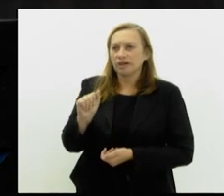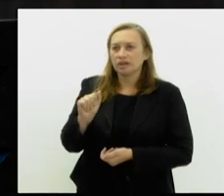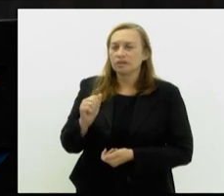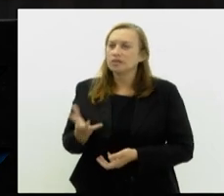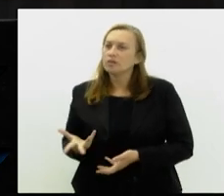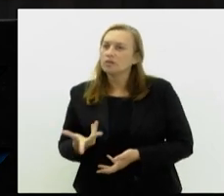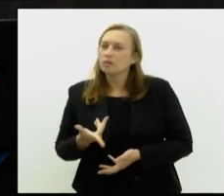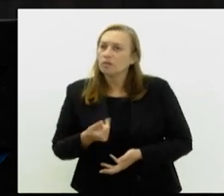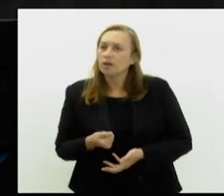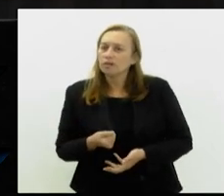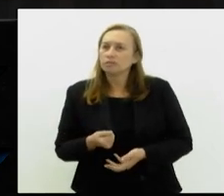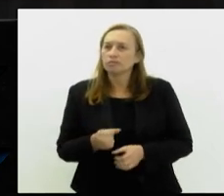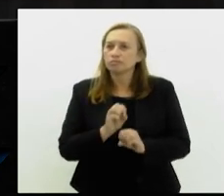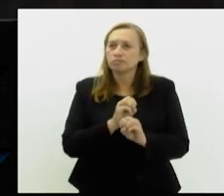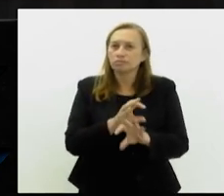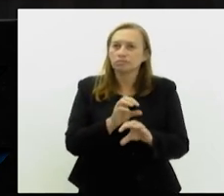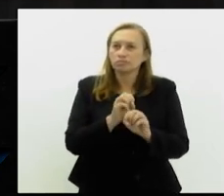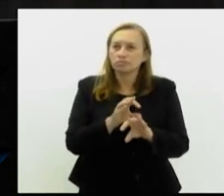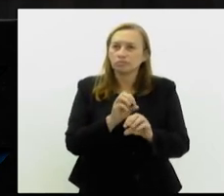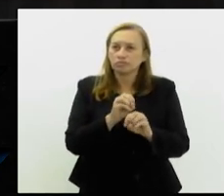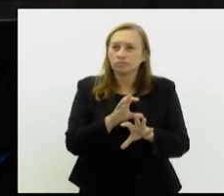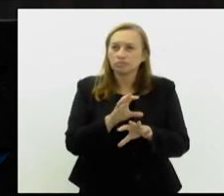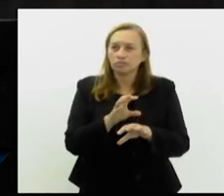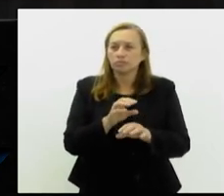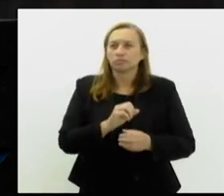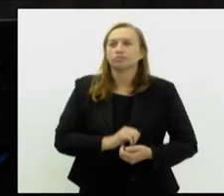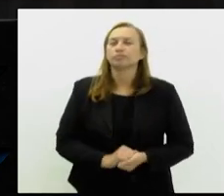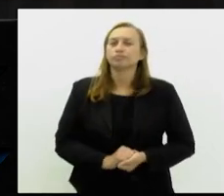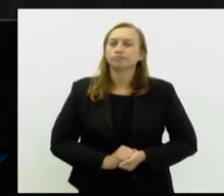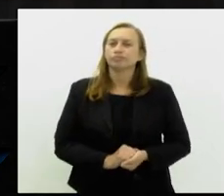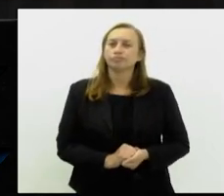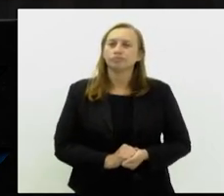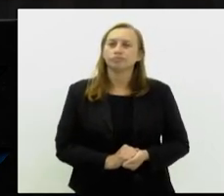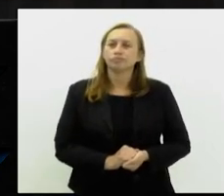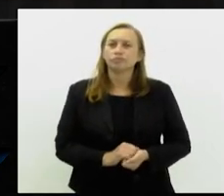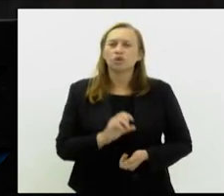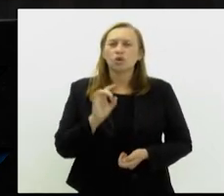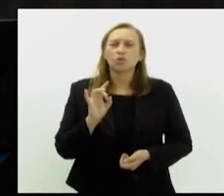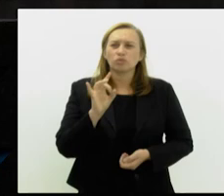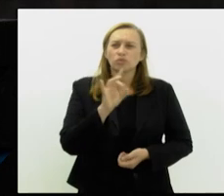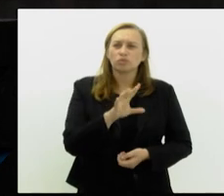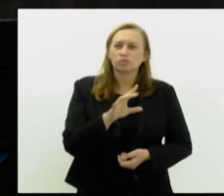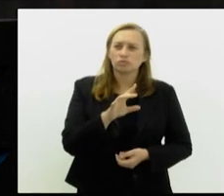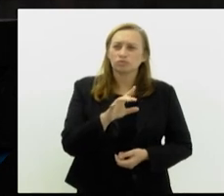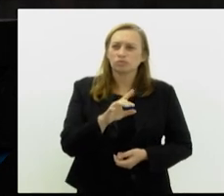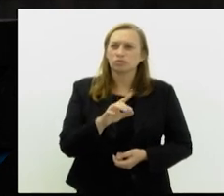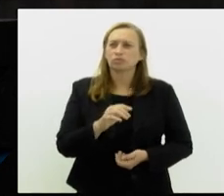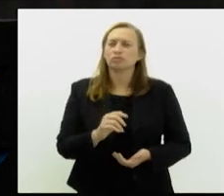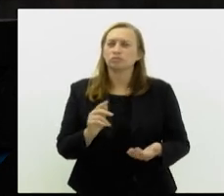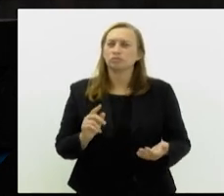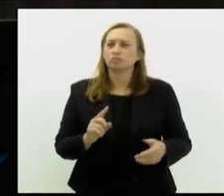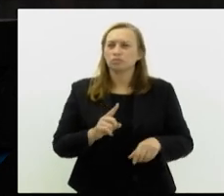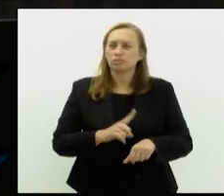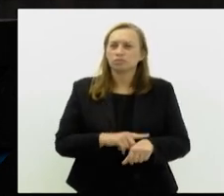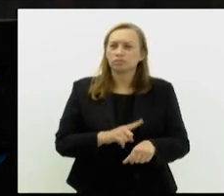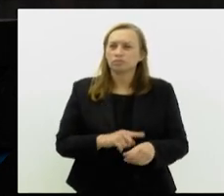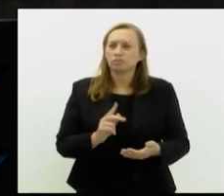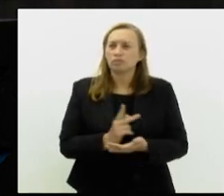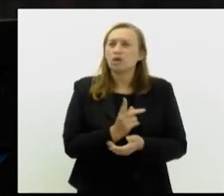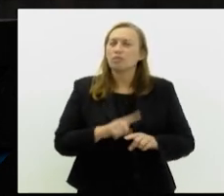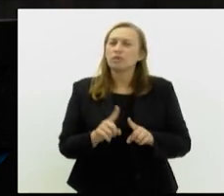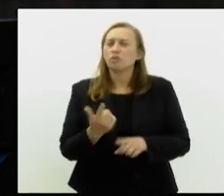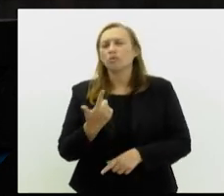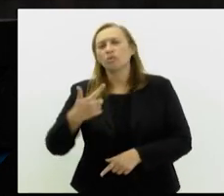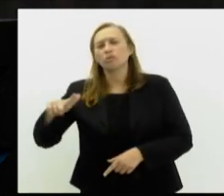de educação no ensino médio foi só o único ponto que veio à tona mas tem outras